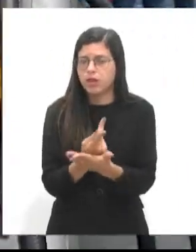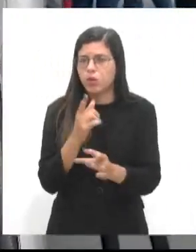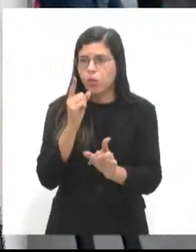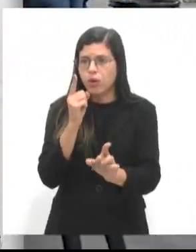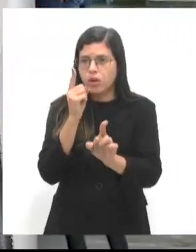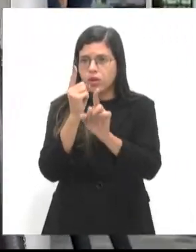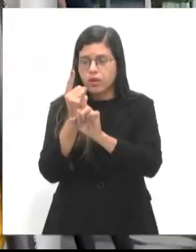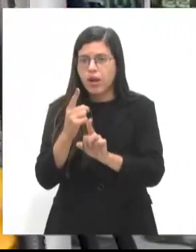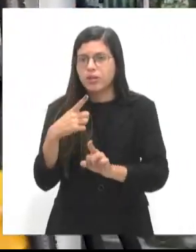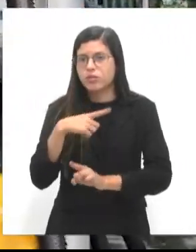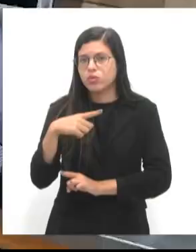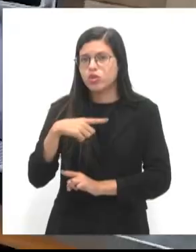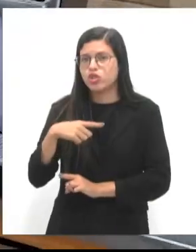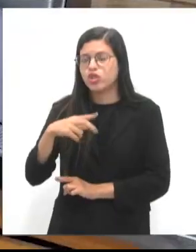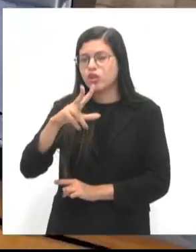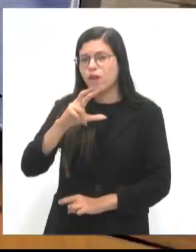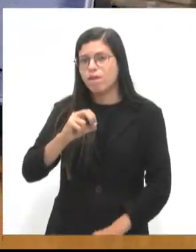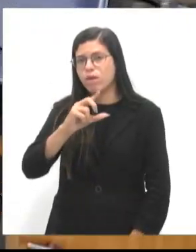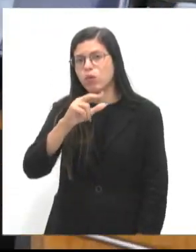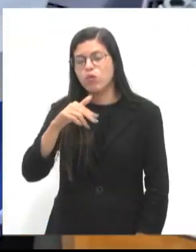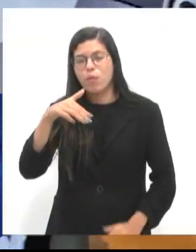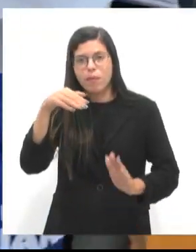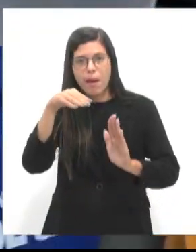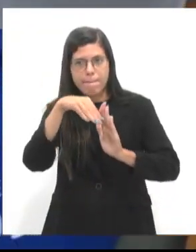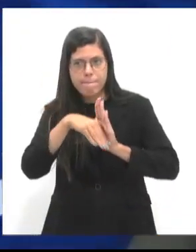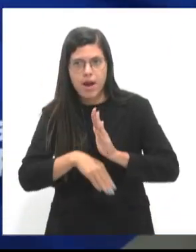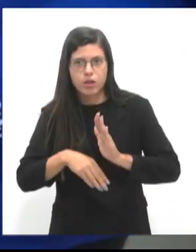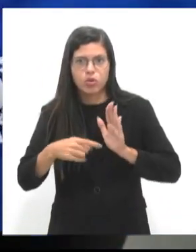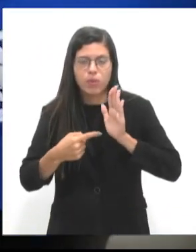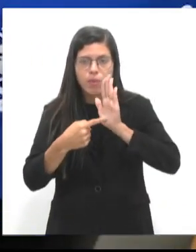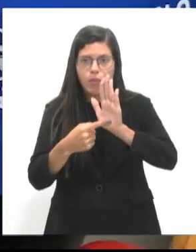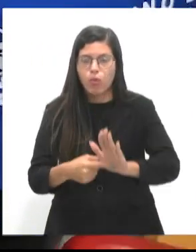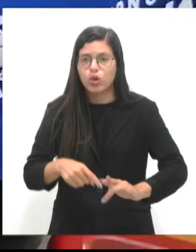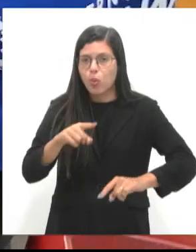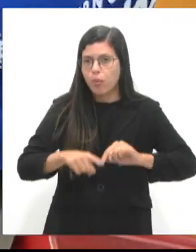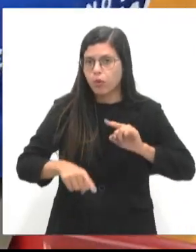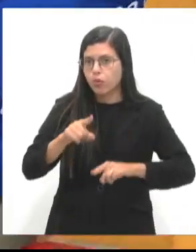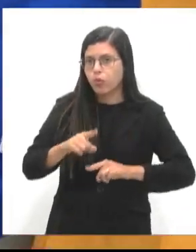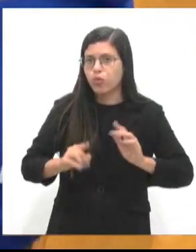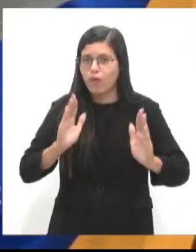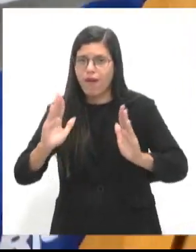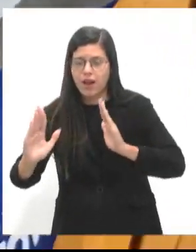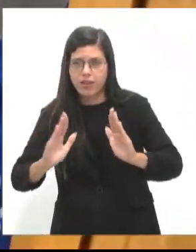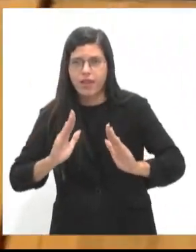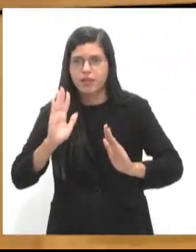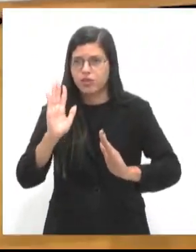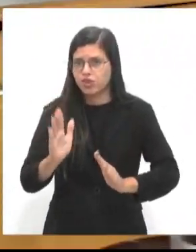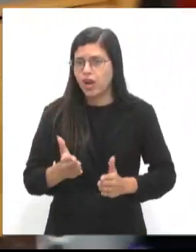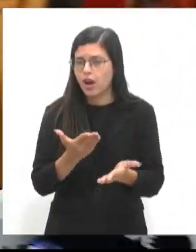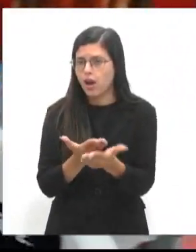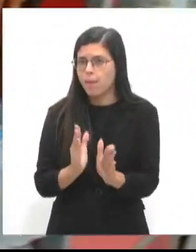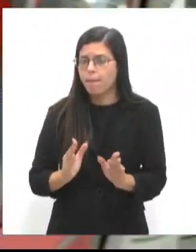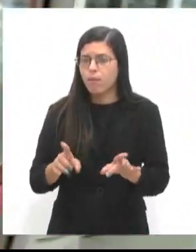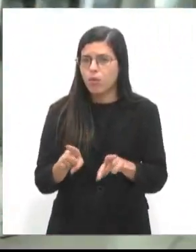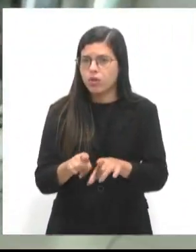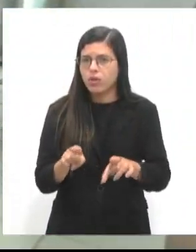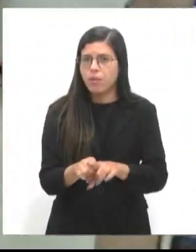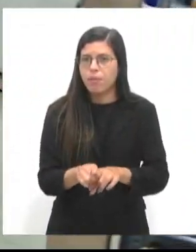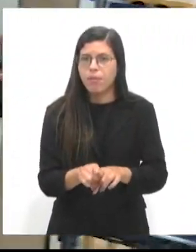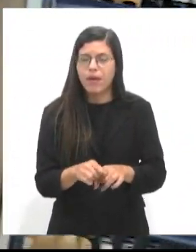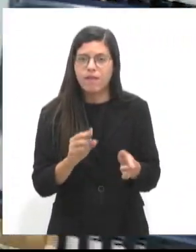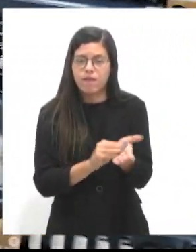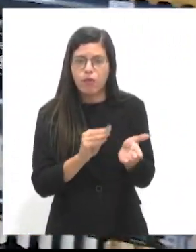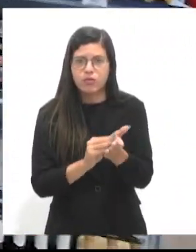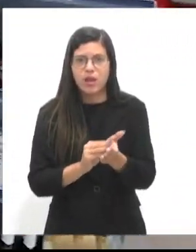com volume abaixo do indicado, produtos vencidos, falta de alvará para serviço de lava-jato, ausência do aviso sobre a proibição da